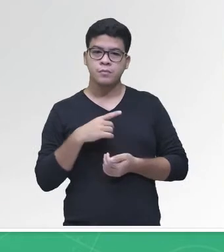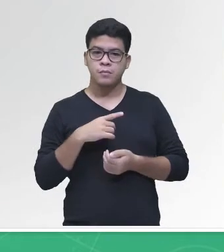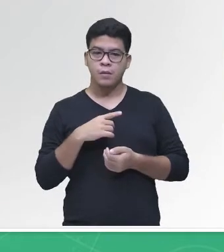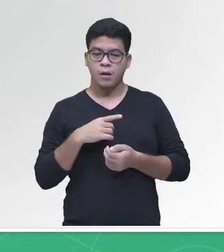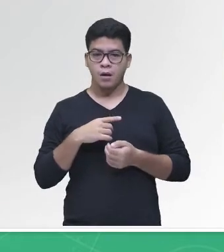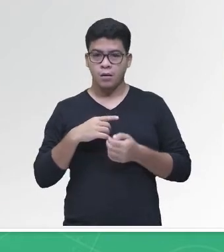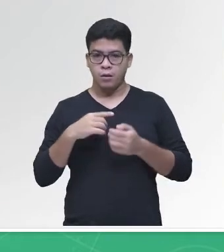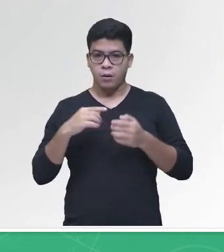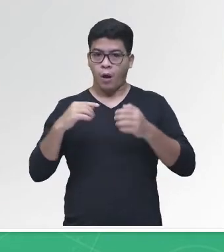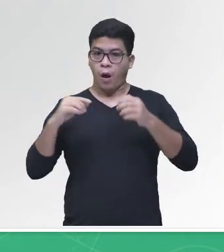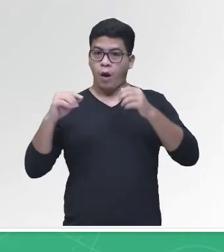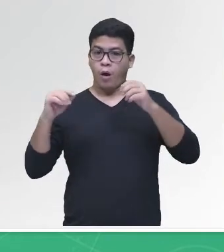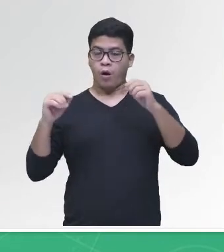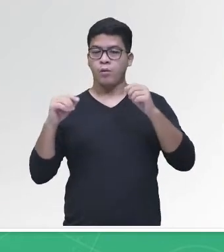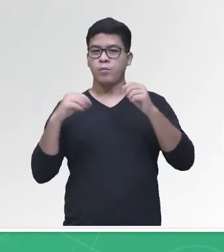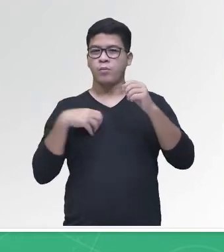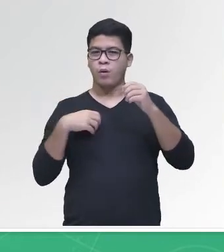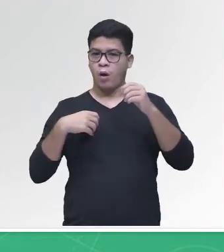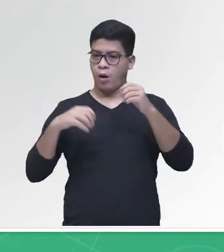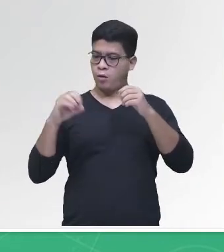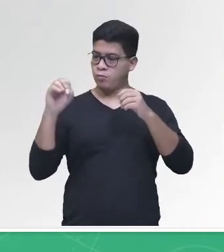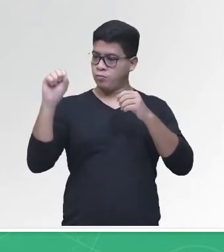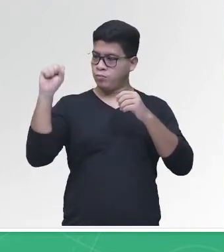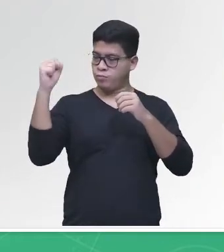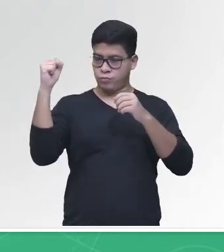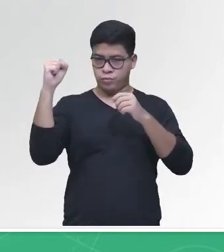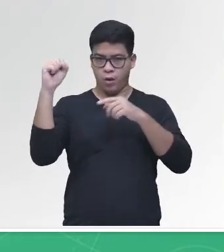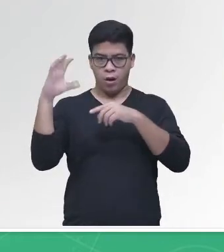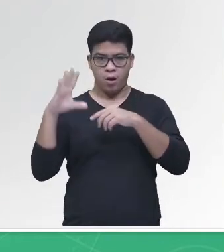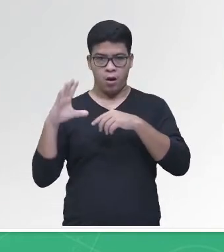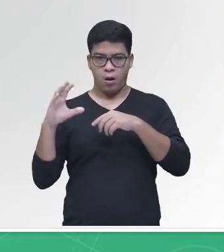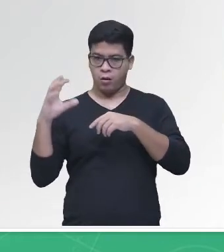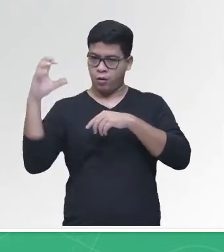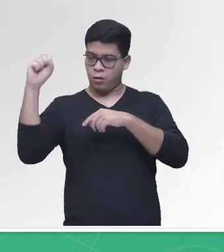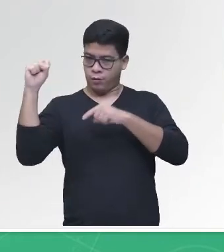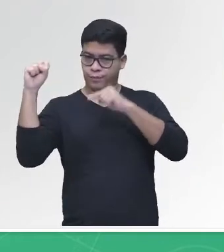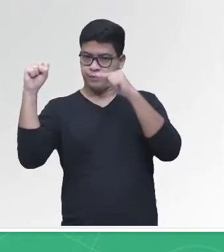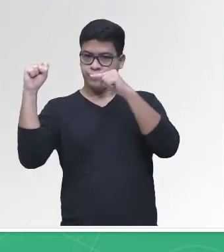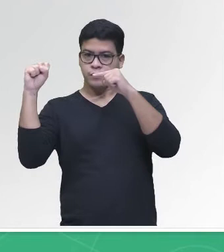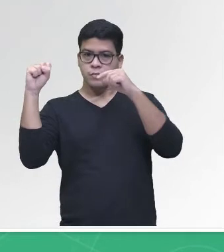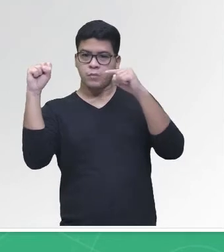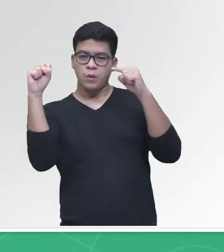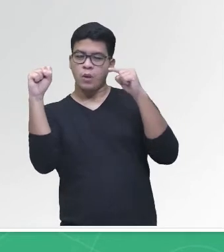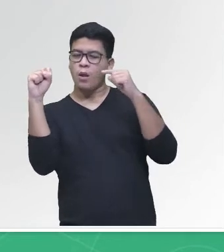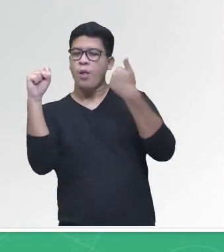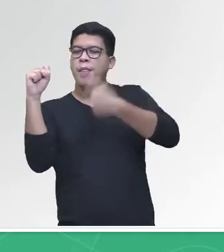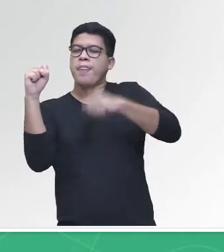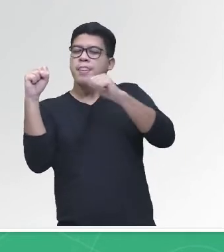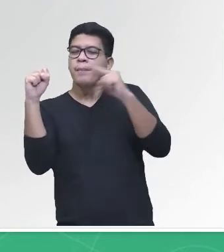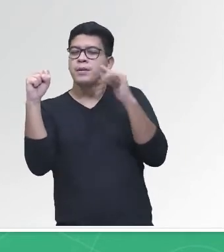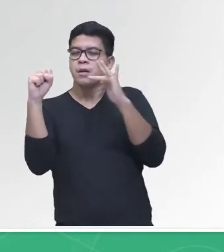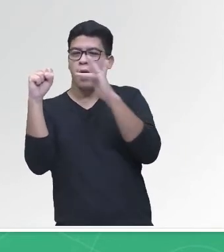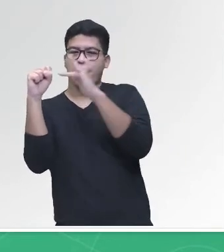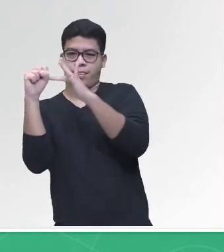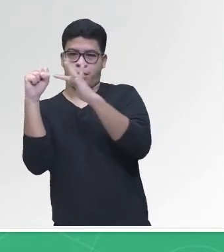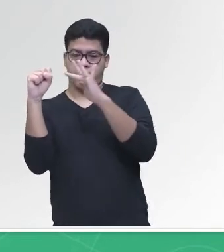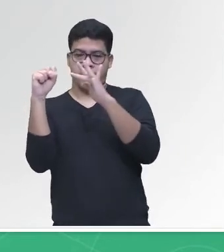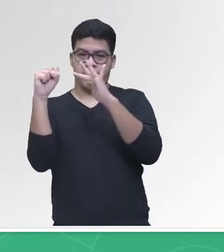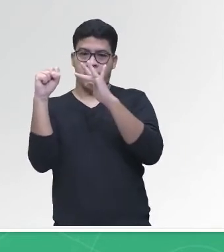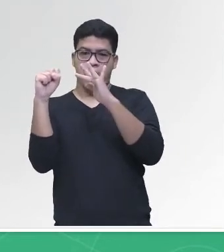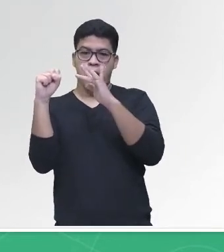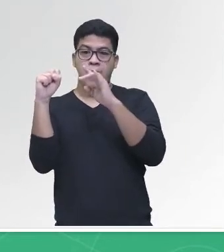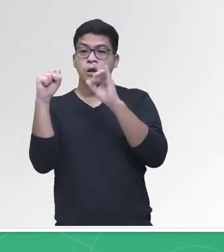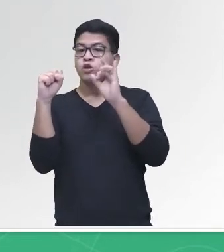a superfície da terra, que é o aterramento. E o que vai acontecer? Também, se você chegar em casa, quando você compra